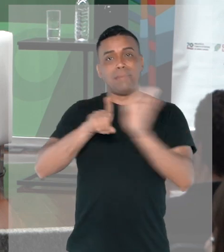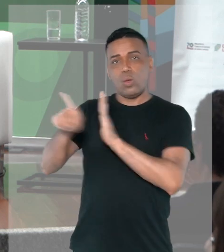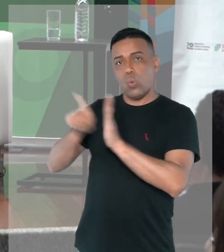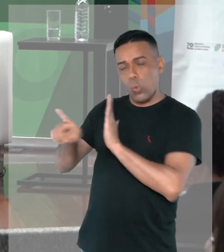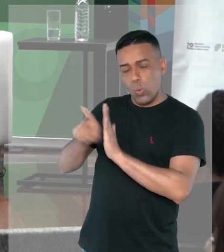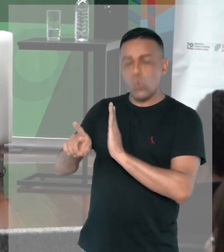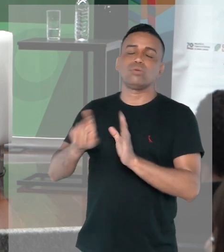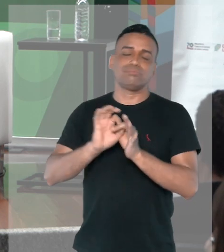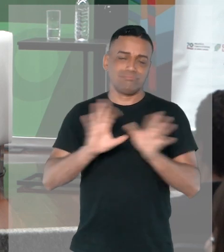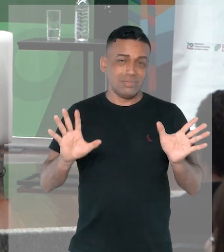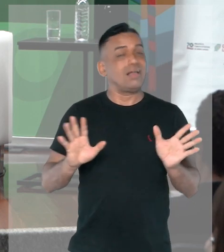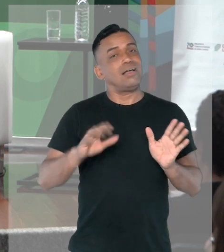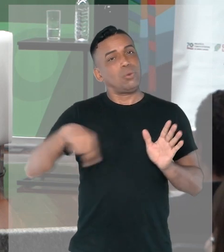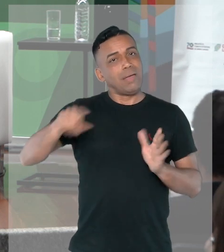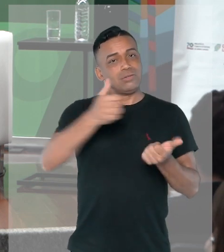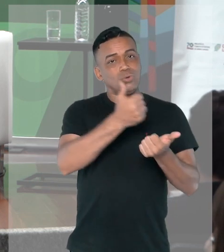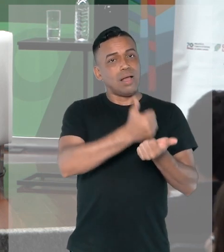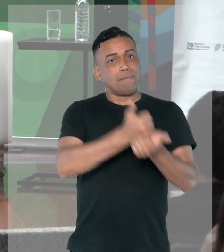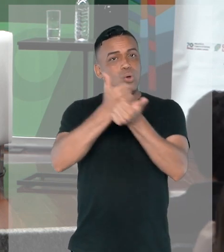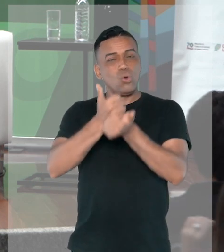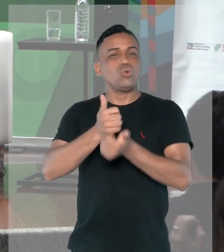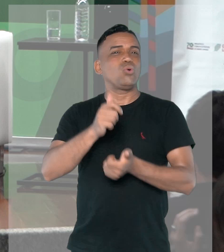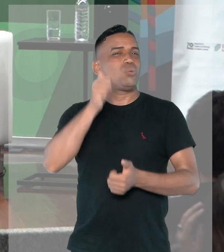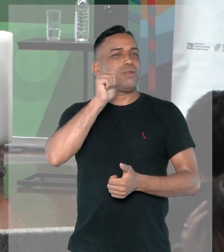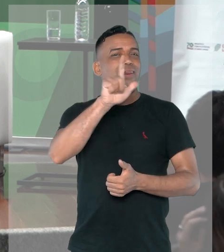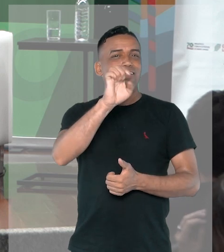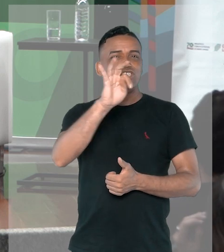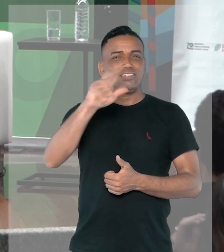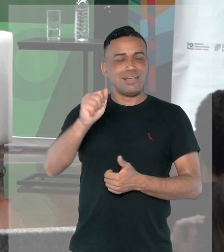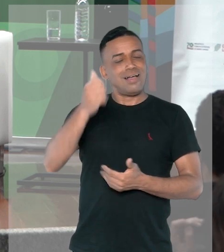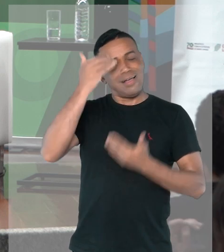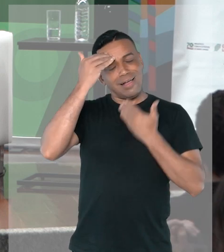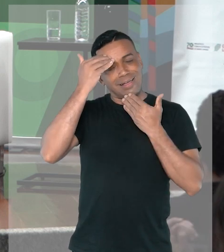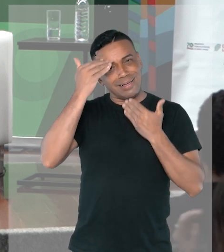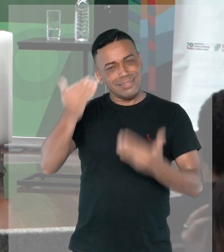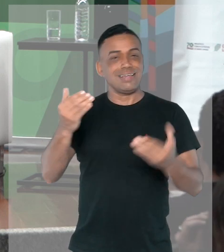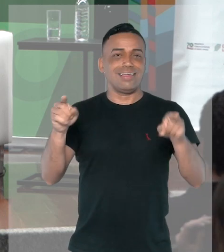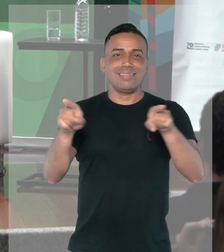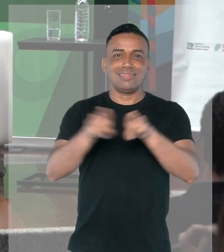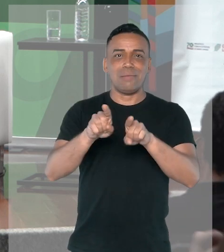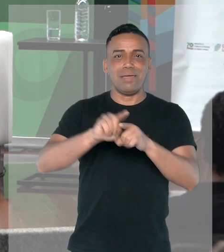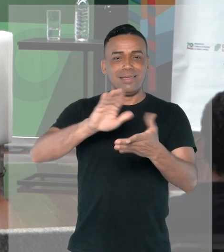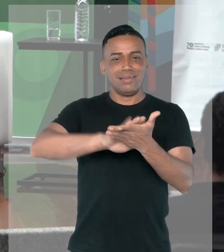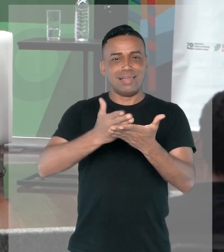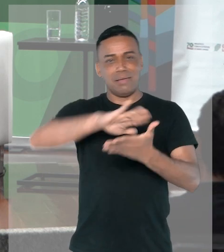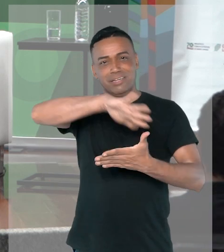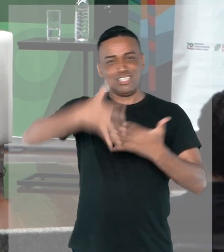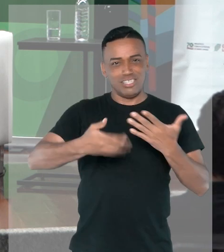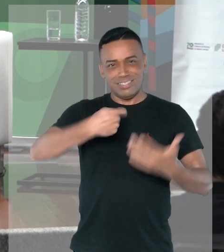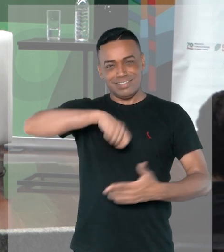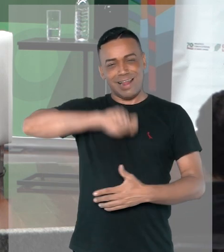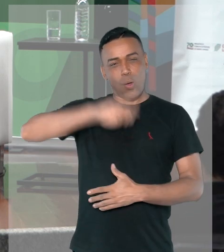perguntas, e aí eu peço apoio, Letícia está nos ajudando, quero agradecer demais aqui o nosso Hermes Araújo,